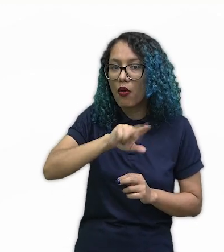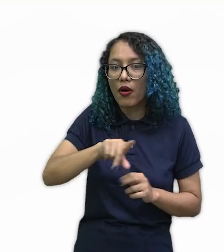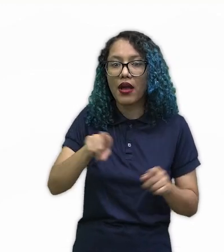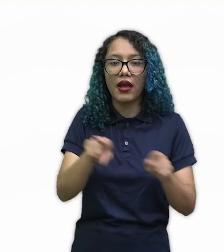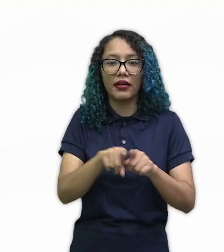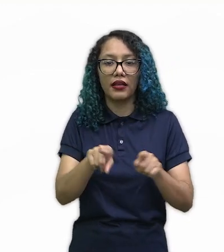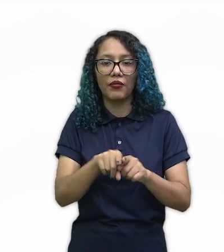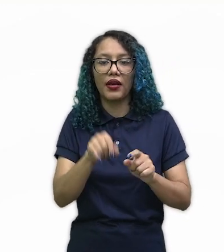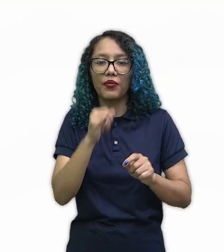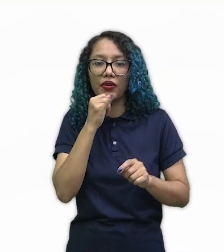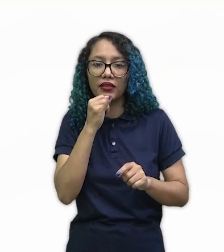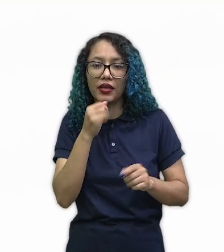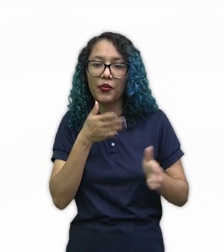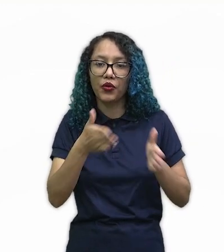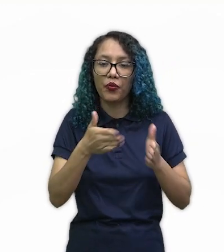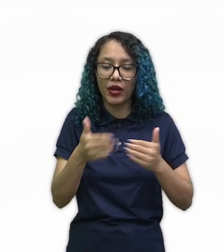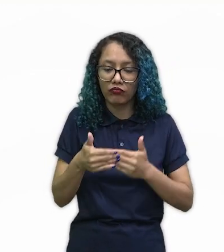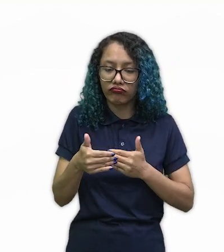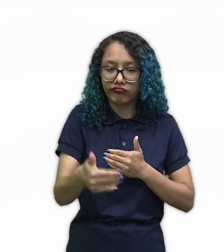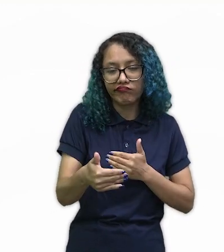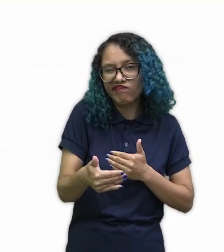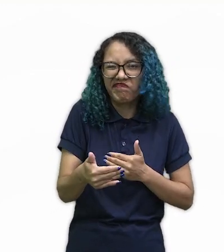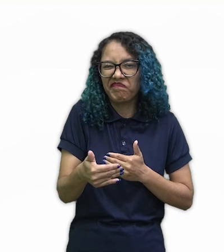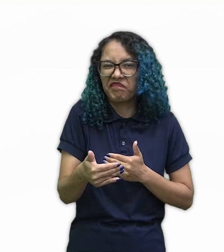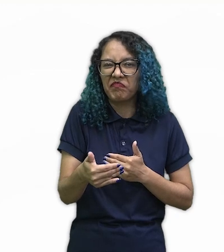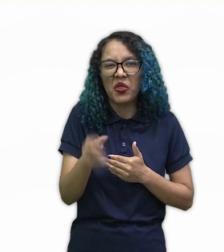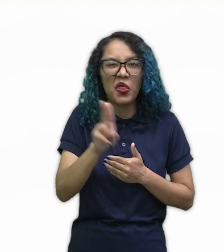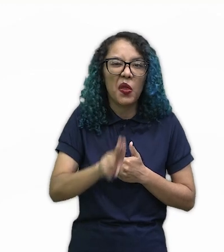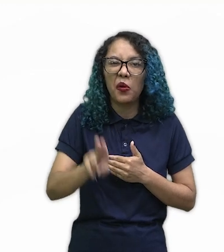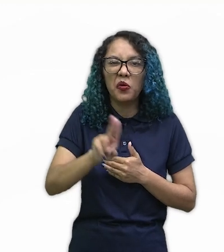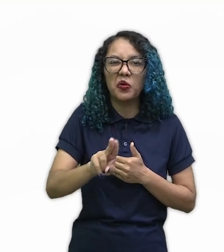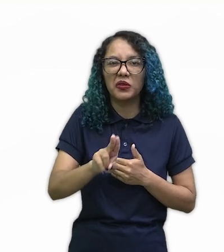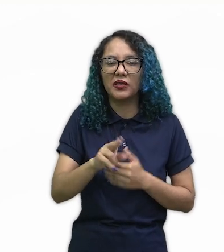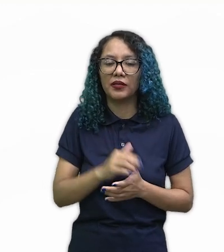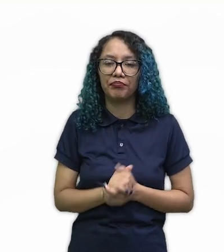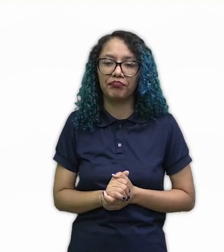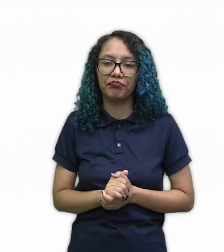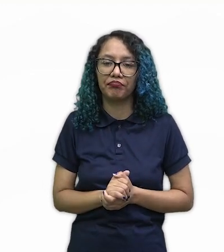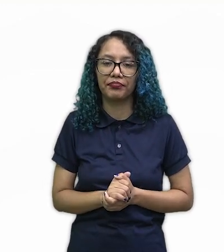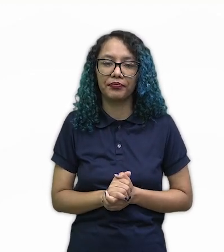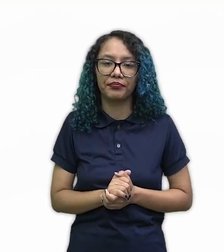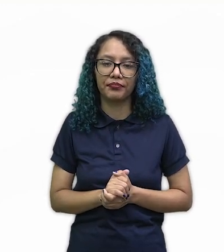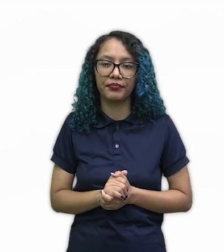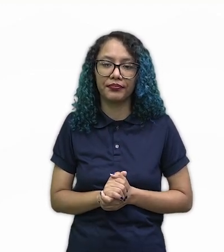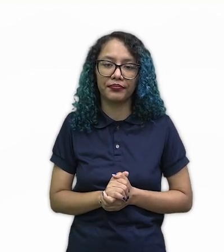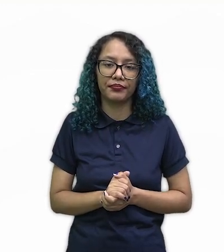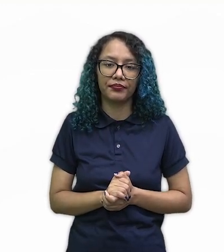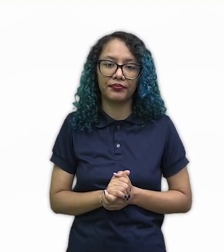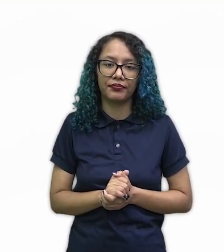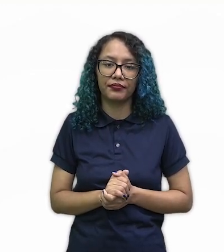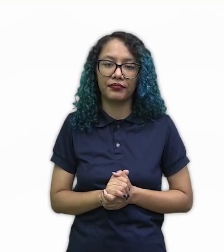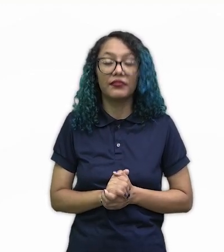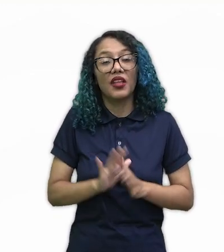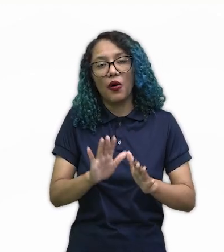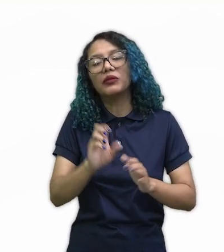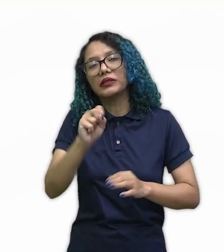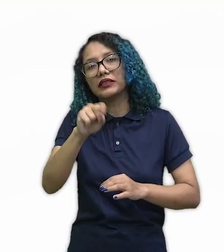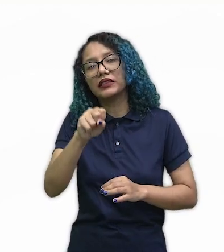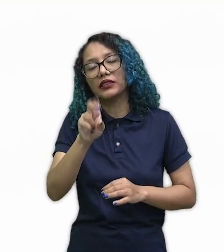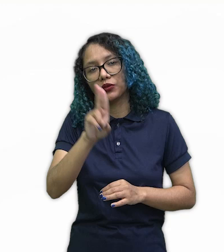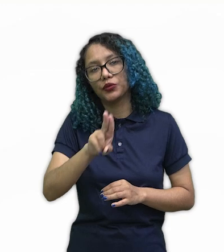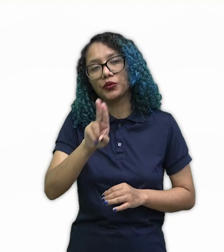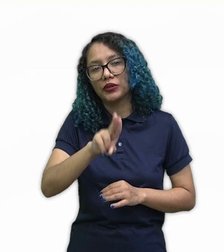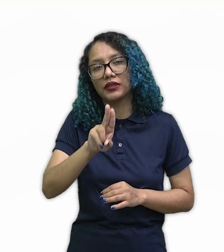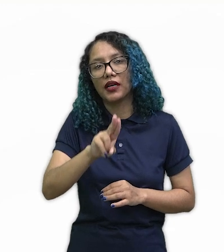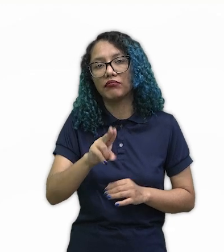curto prazo, até porque não vale muito a pena, tá bom? E, na verdade, eles são utilizados, né, em situações de